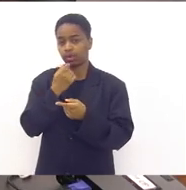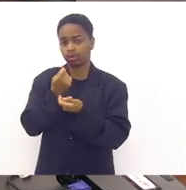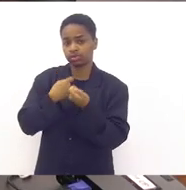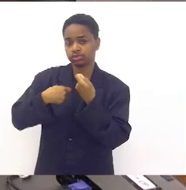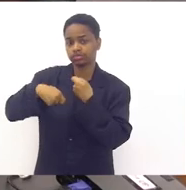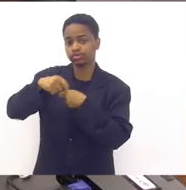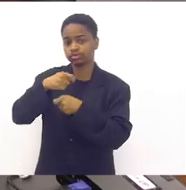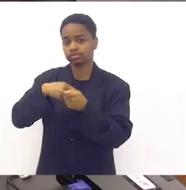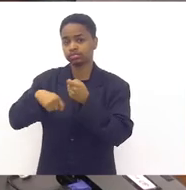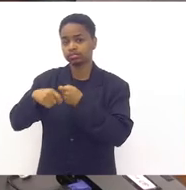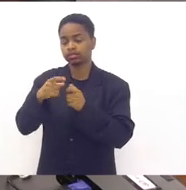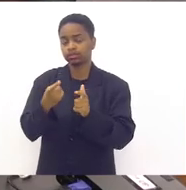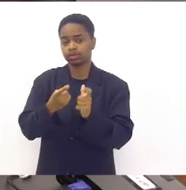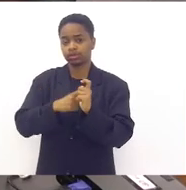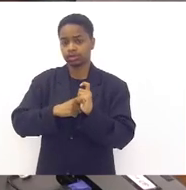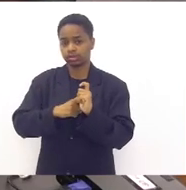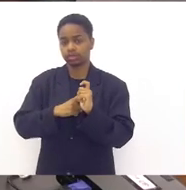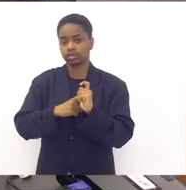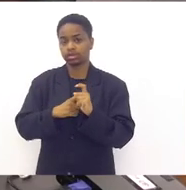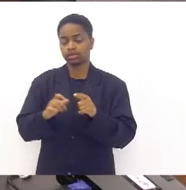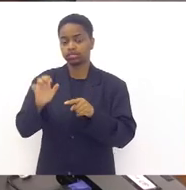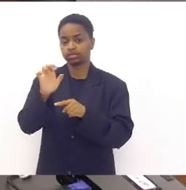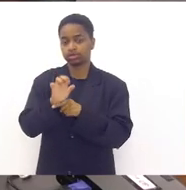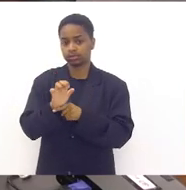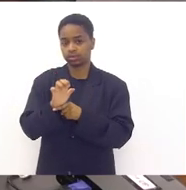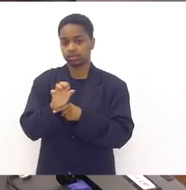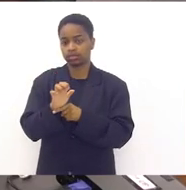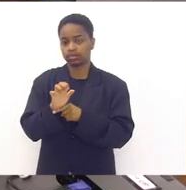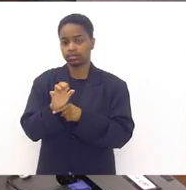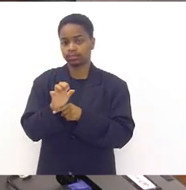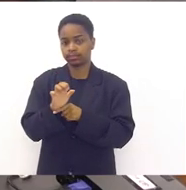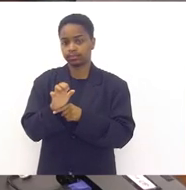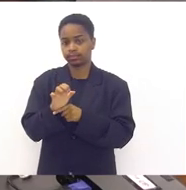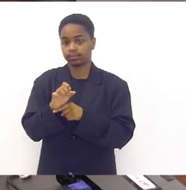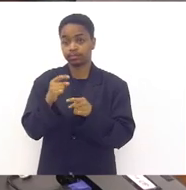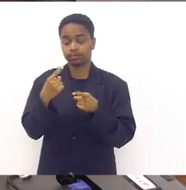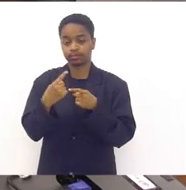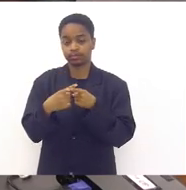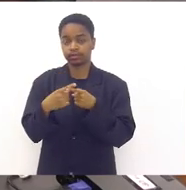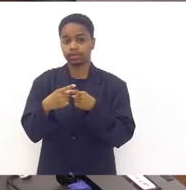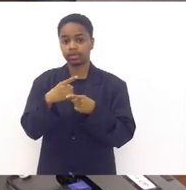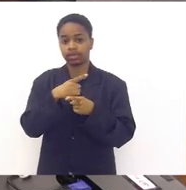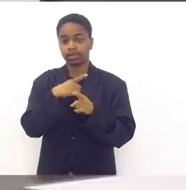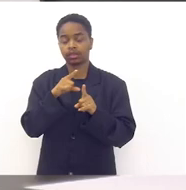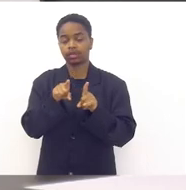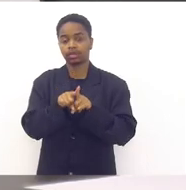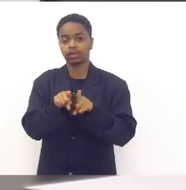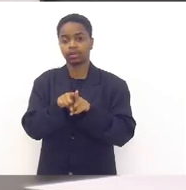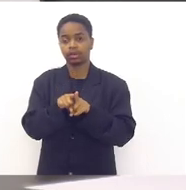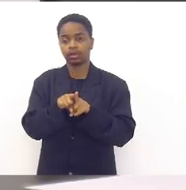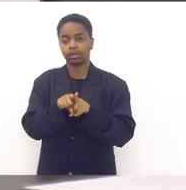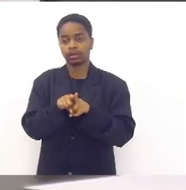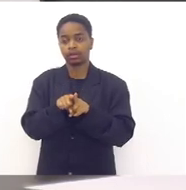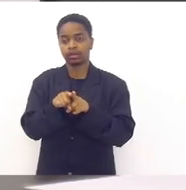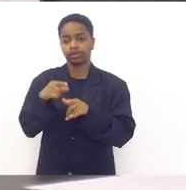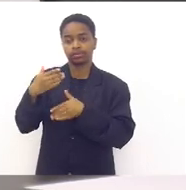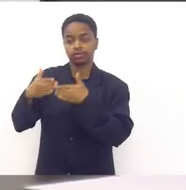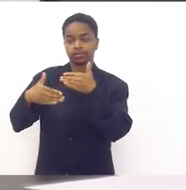da dívida, uns refis das dívidas estaduais, tendo como, na outra ponta, a eficiência que vai